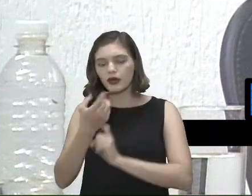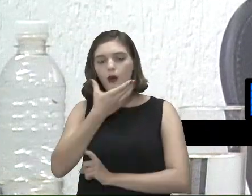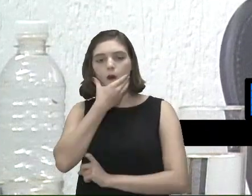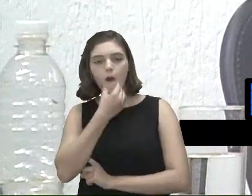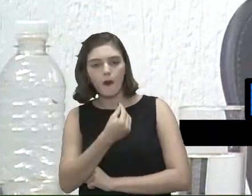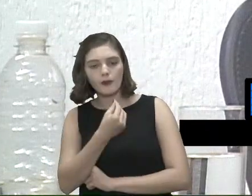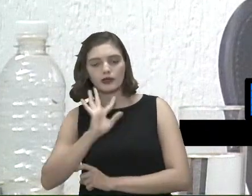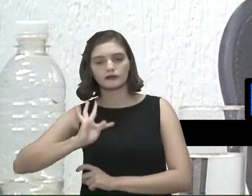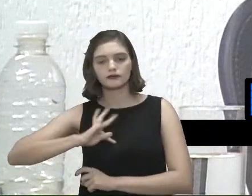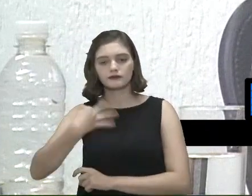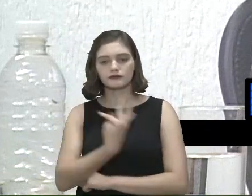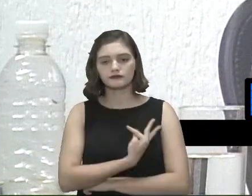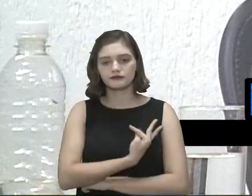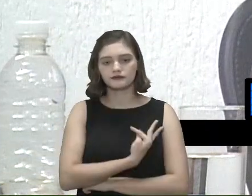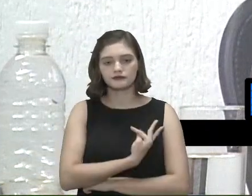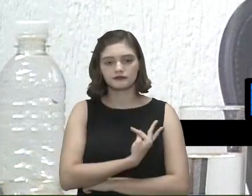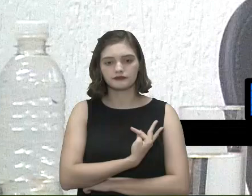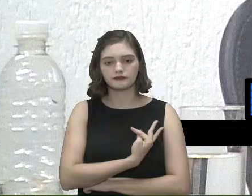trans?